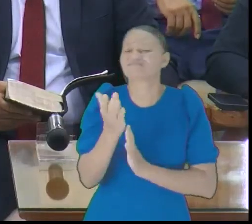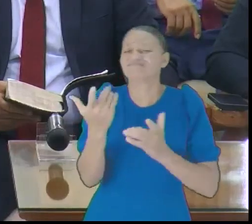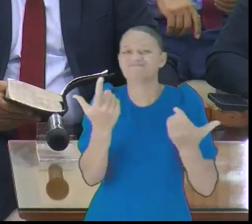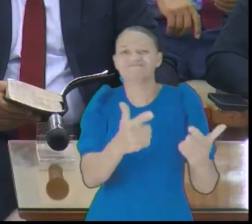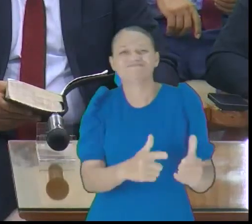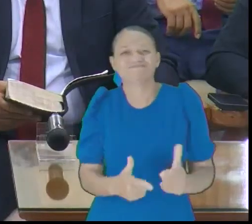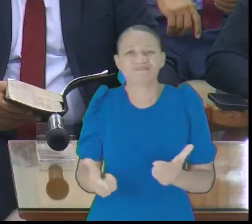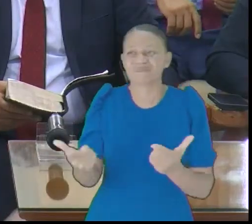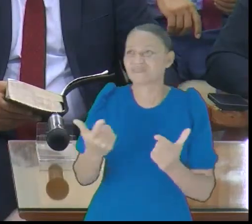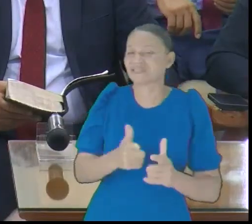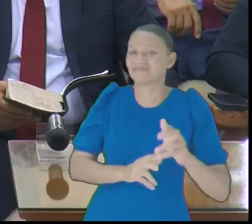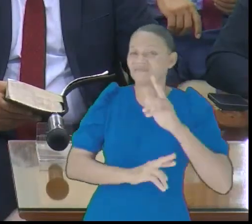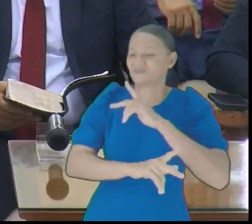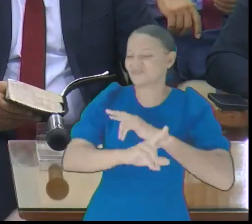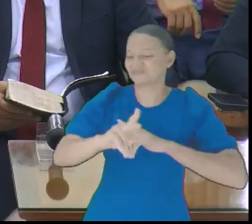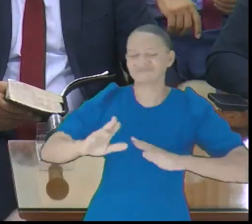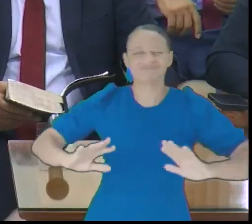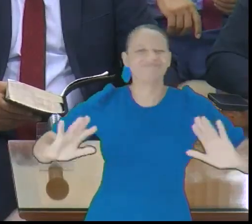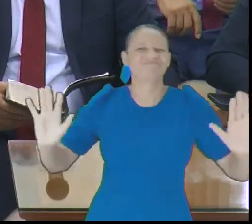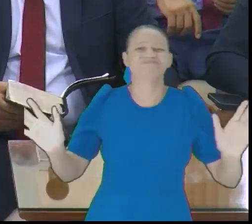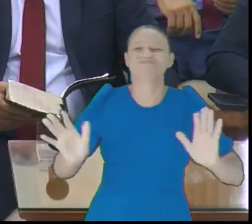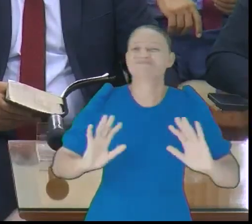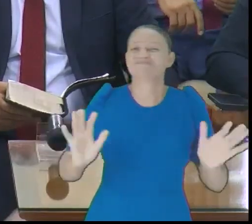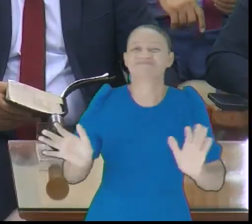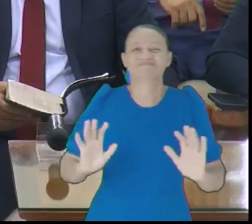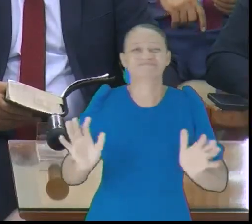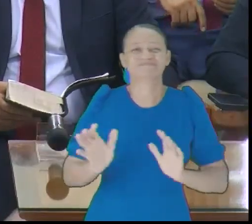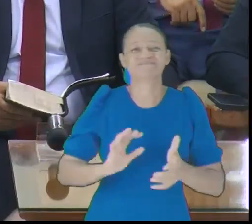existe altos e baixos.